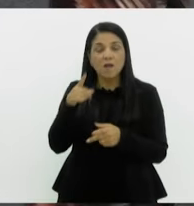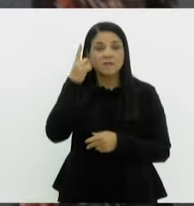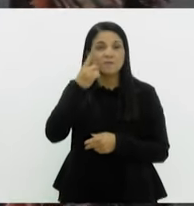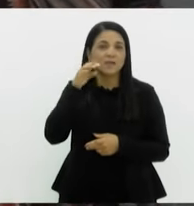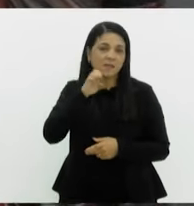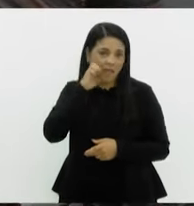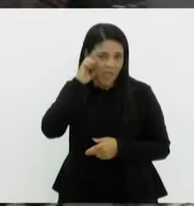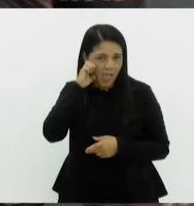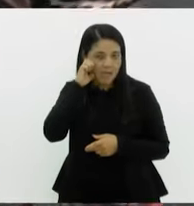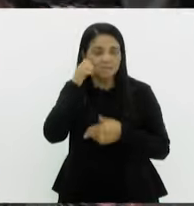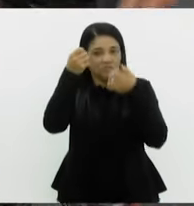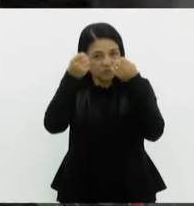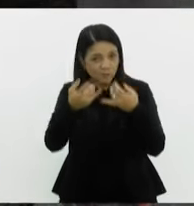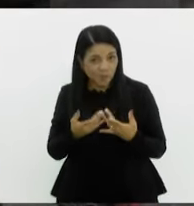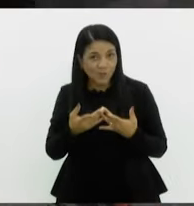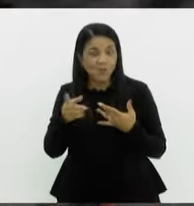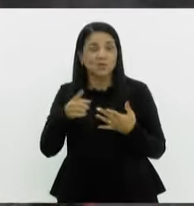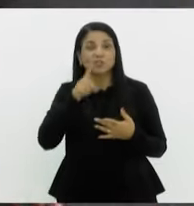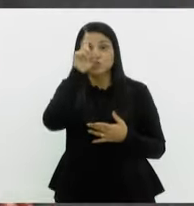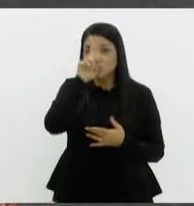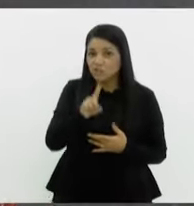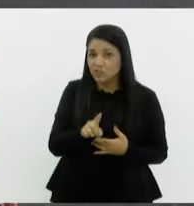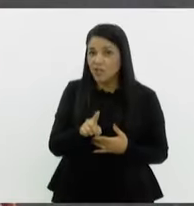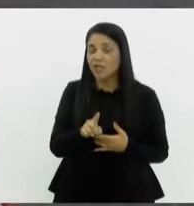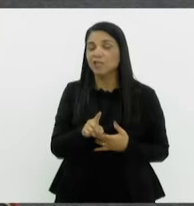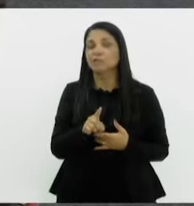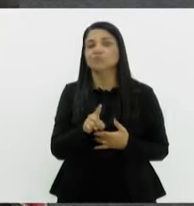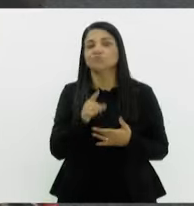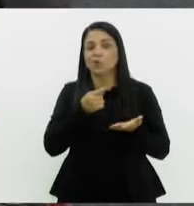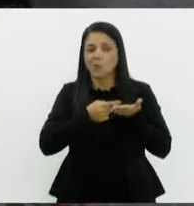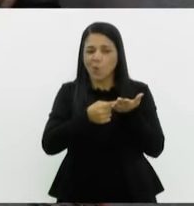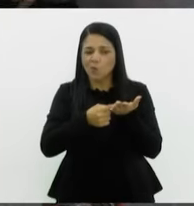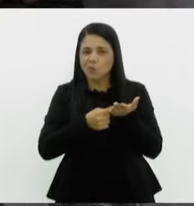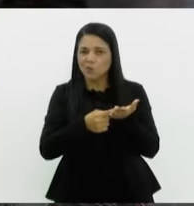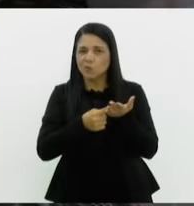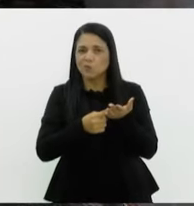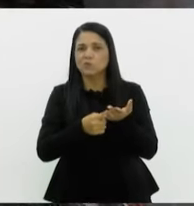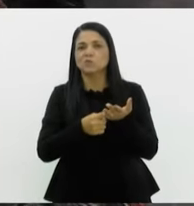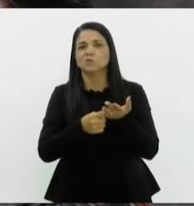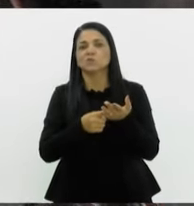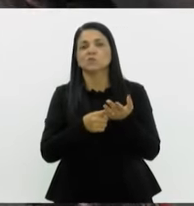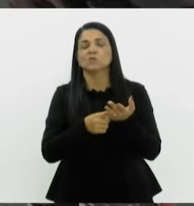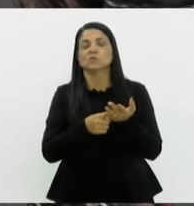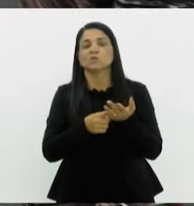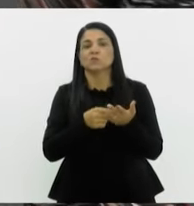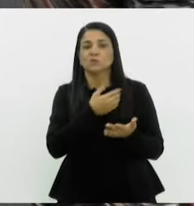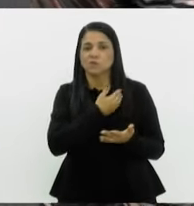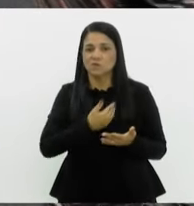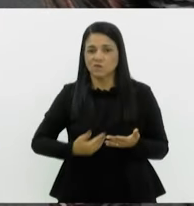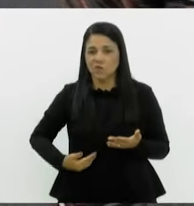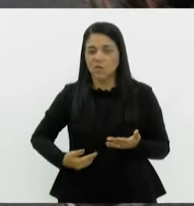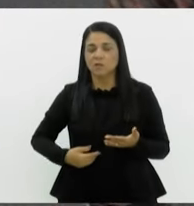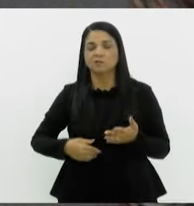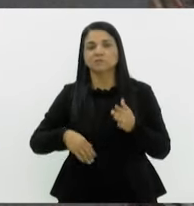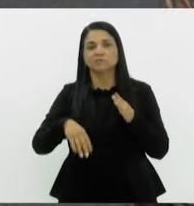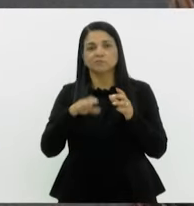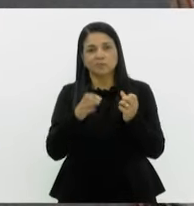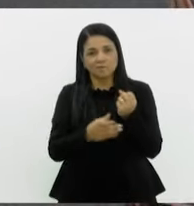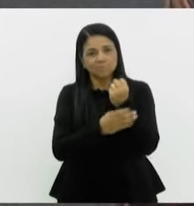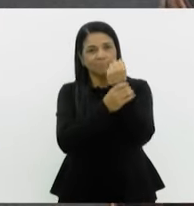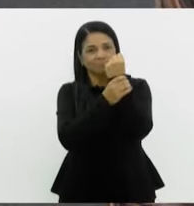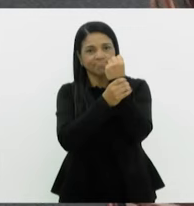direitos, mais compromissos também do poder público de garantir programas e políticas públicas